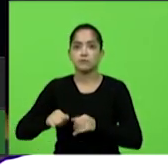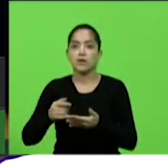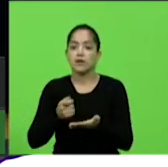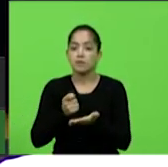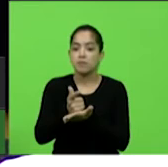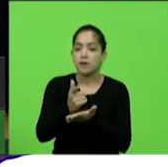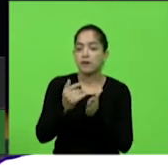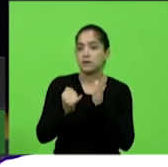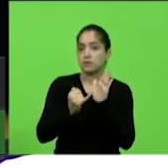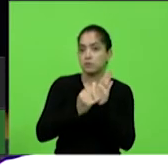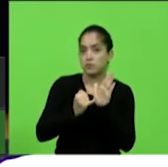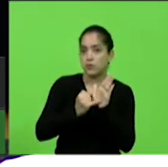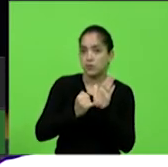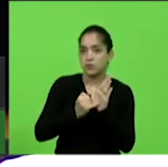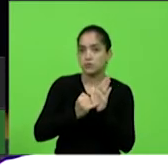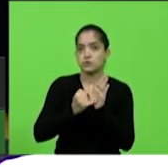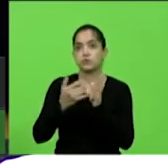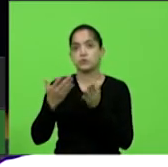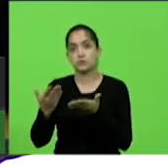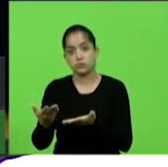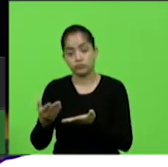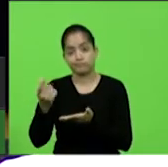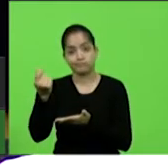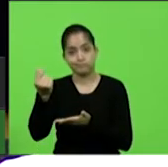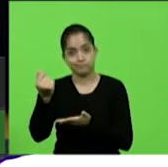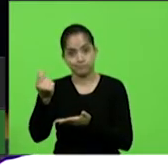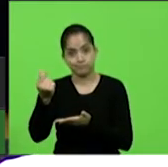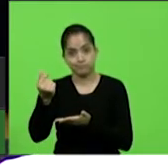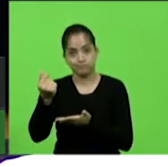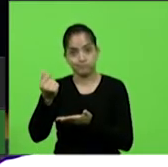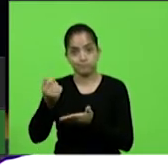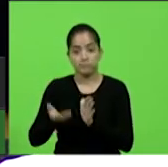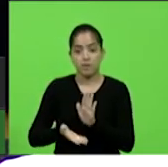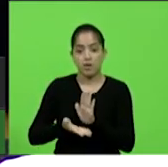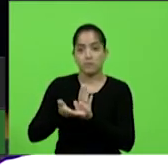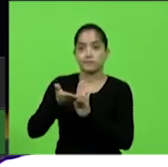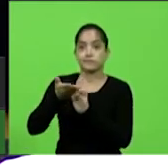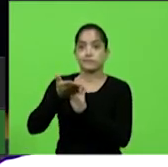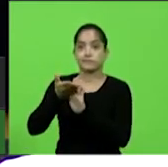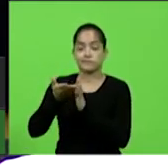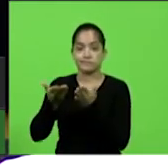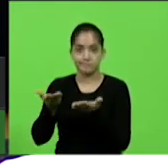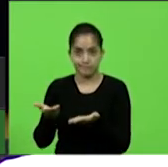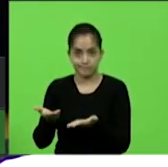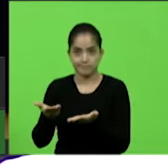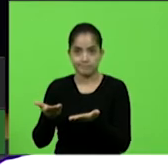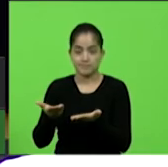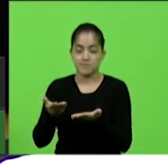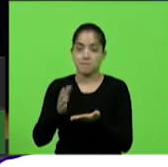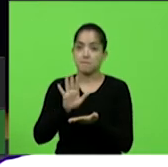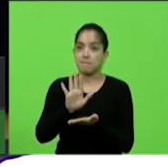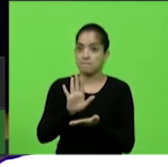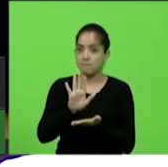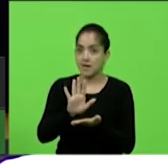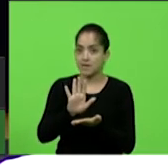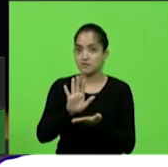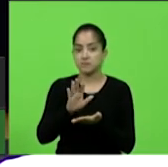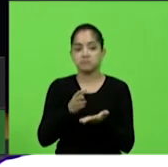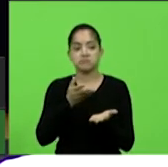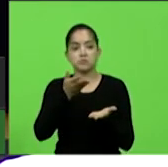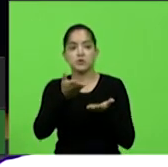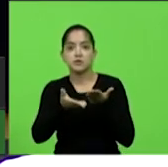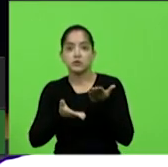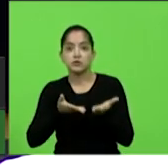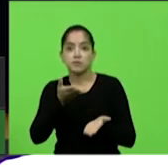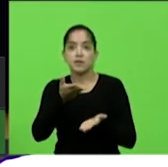impostos, que tem colocado dinheiro para aumentar a arrecadação do estado, em contrapartida, não tem recebido o serviço de